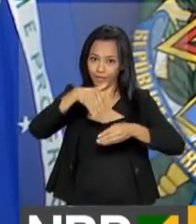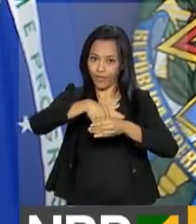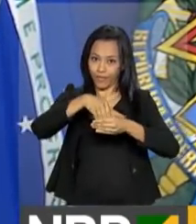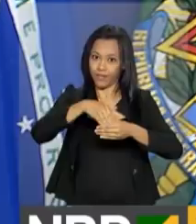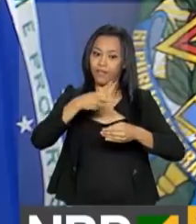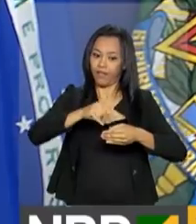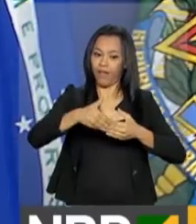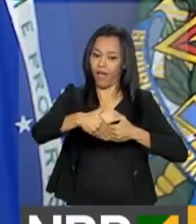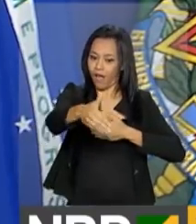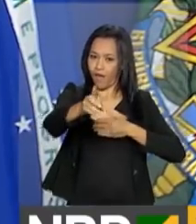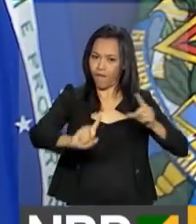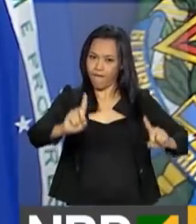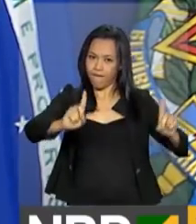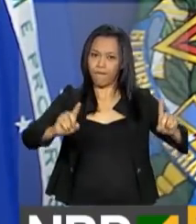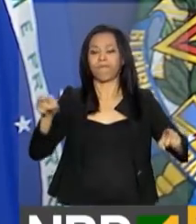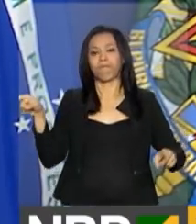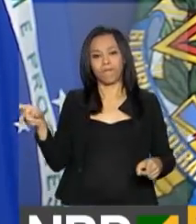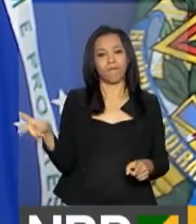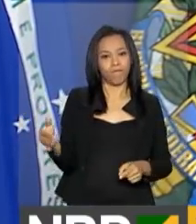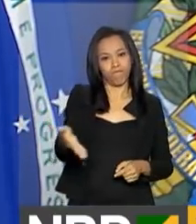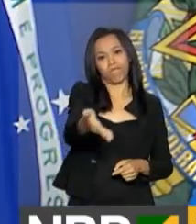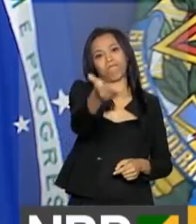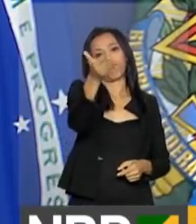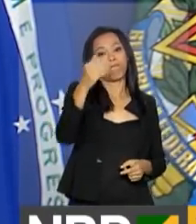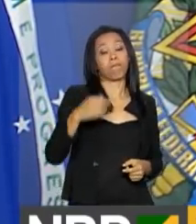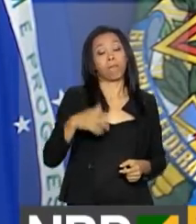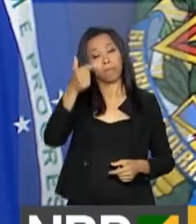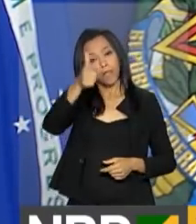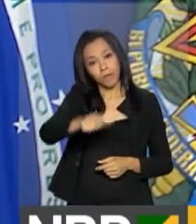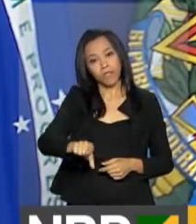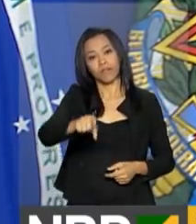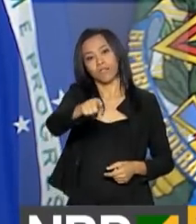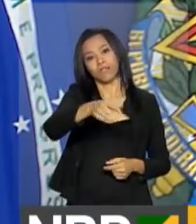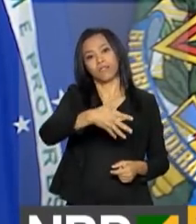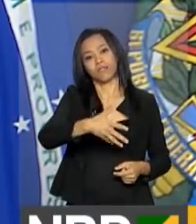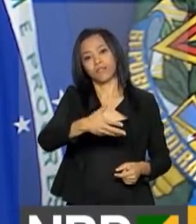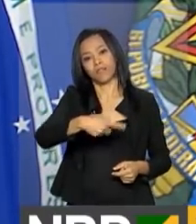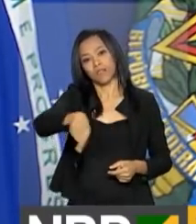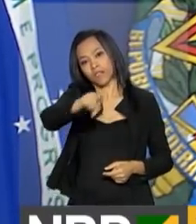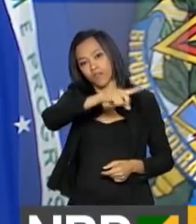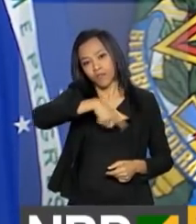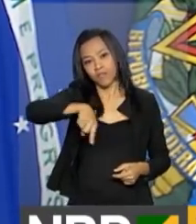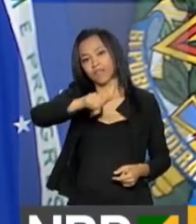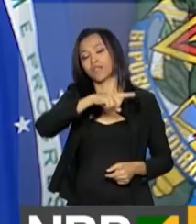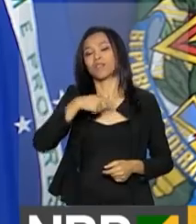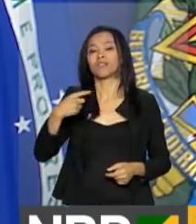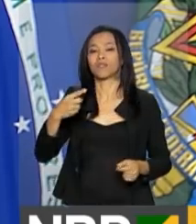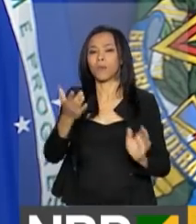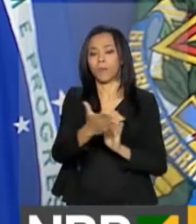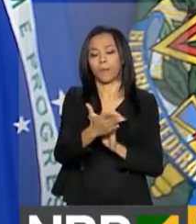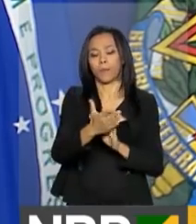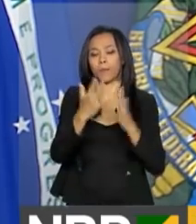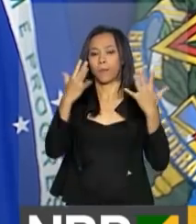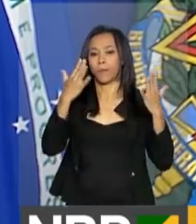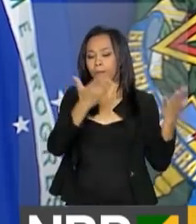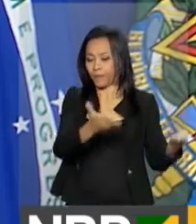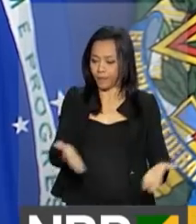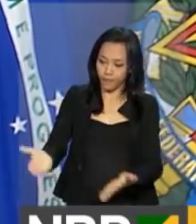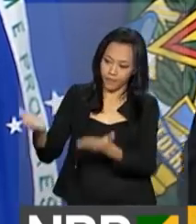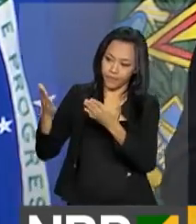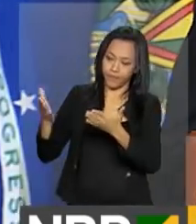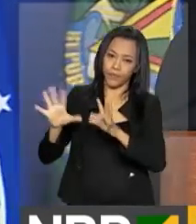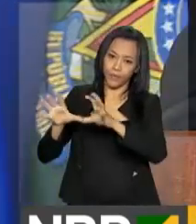e política né mas também pedir a vocês que mais uma vez homenageio mendonça ea sua equipe com o calor o ritmo